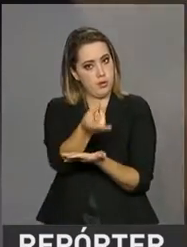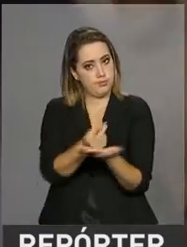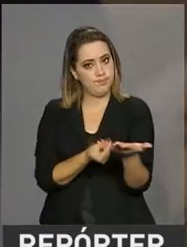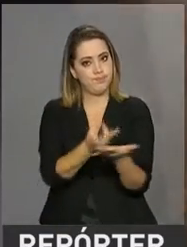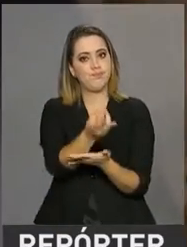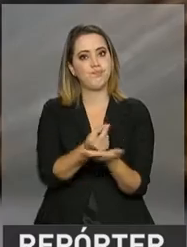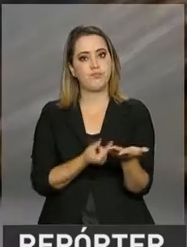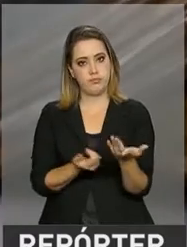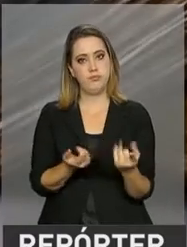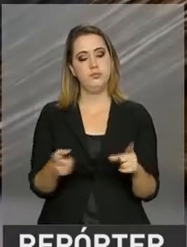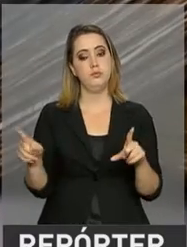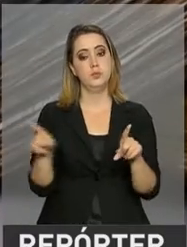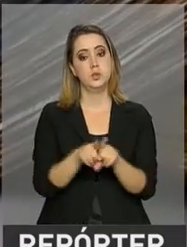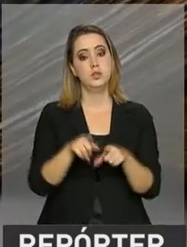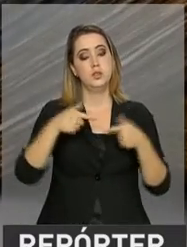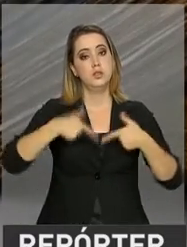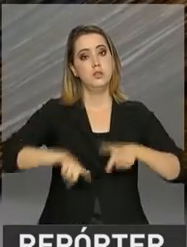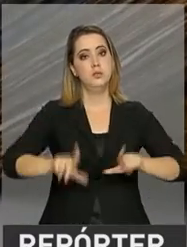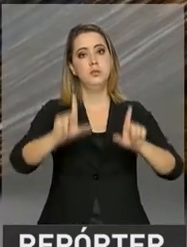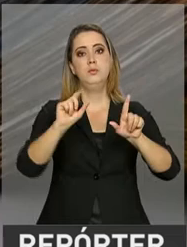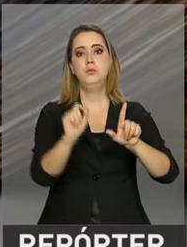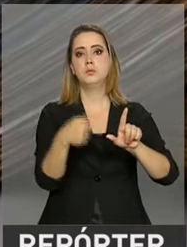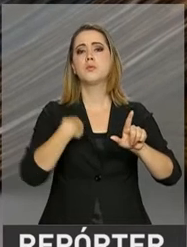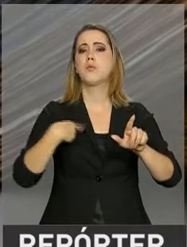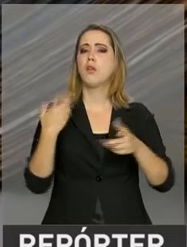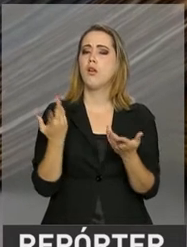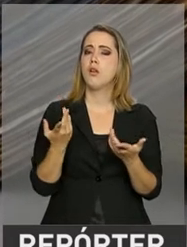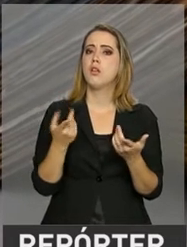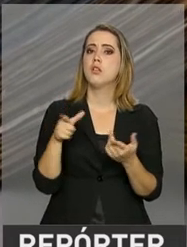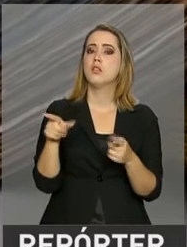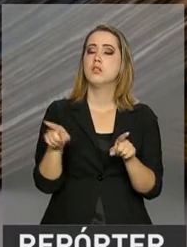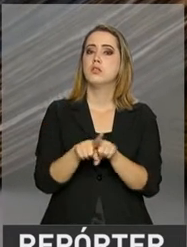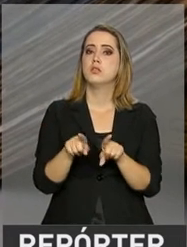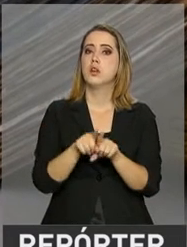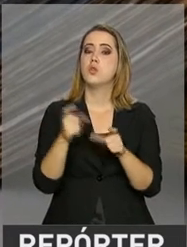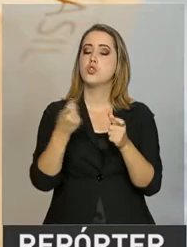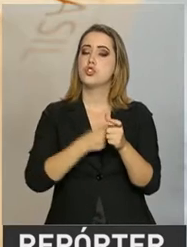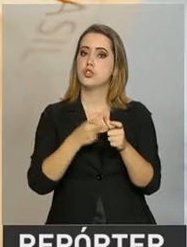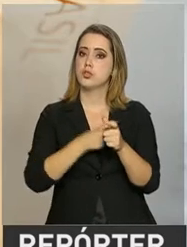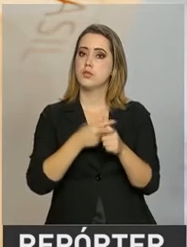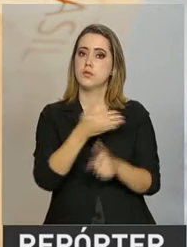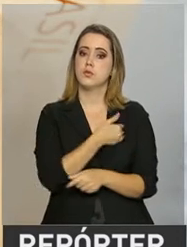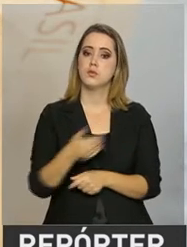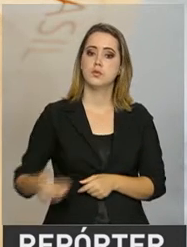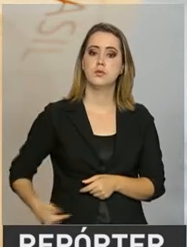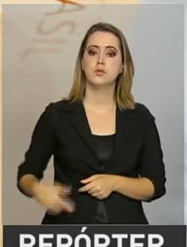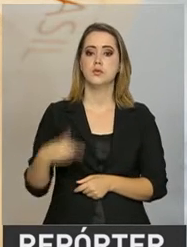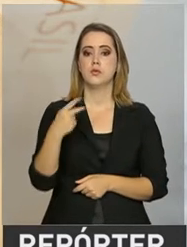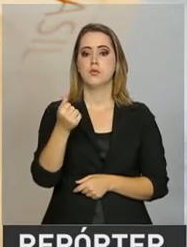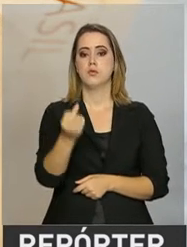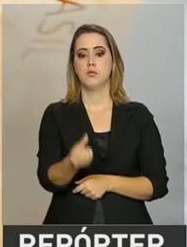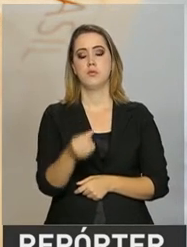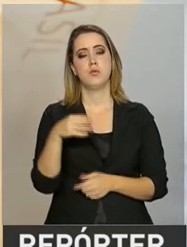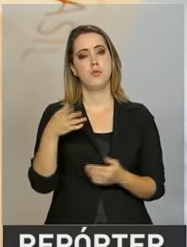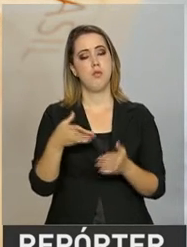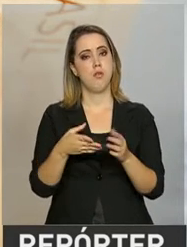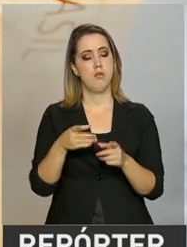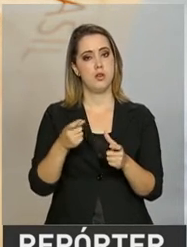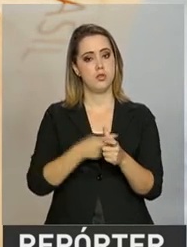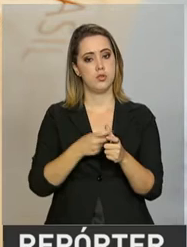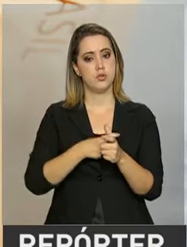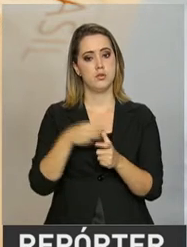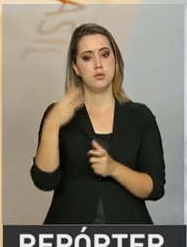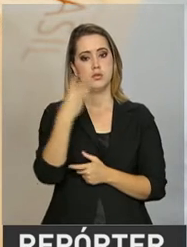dinheiro na economia estes financiamentos formam a chamada dívida pública em 2016 essa dívida chegou